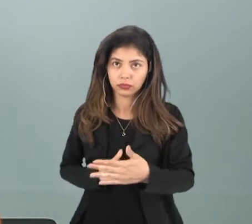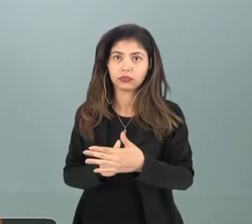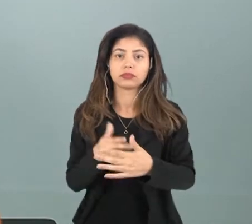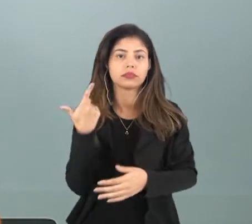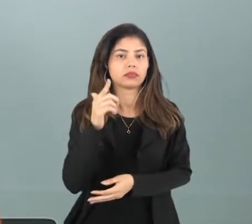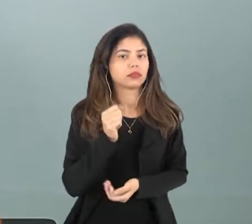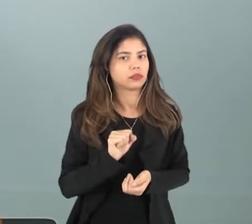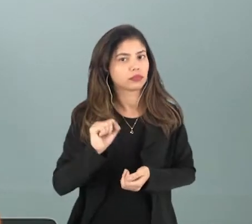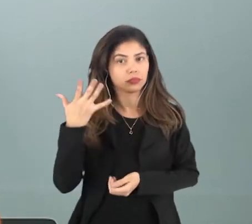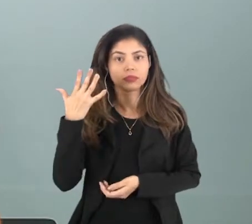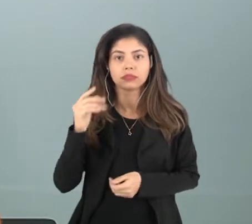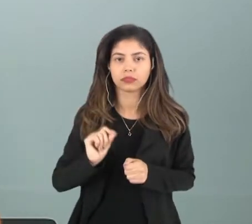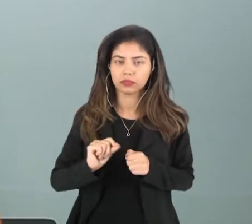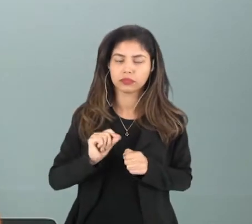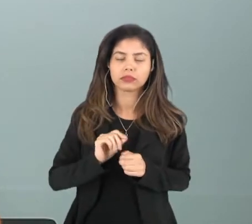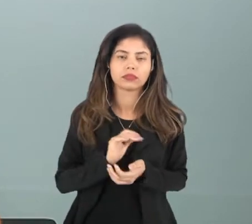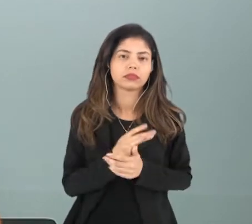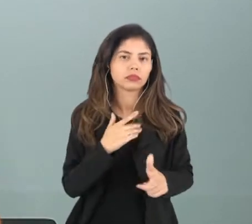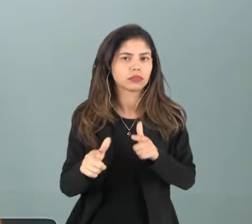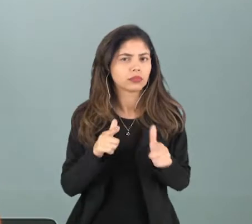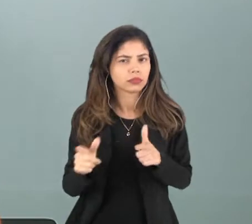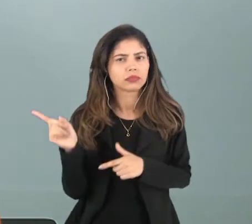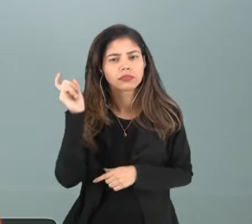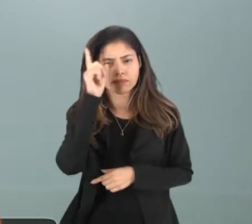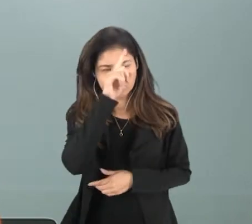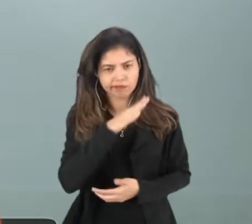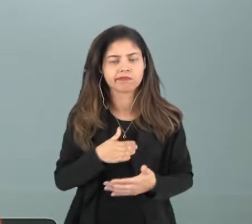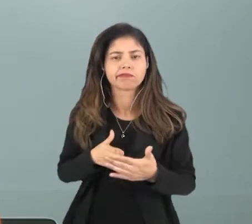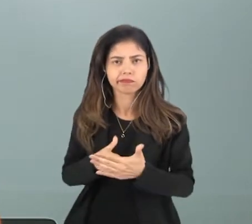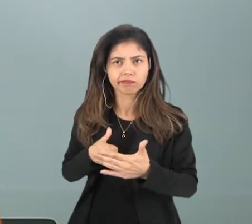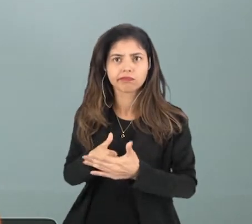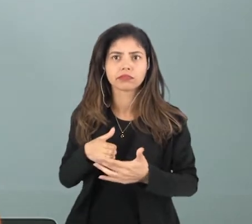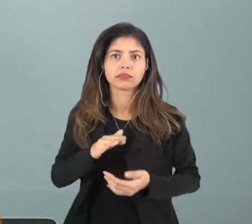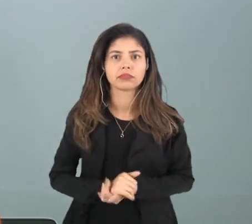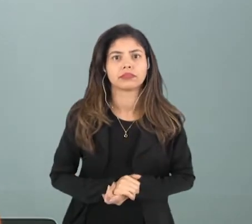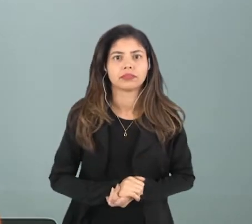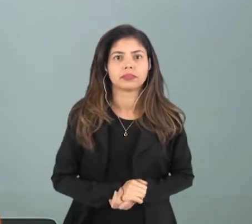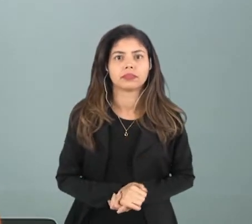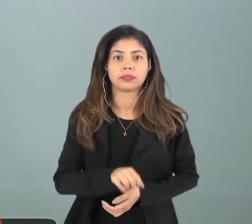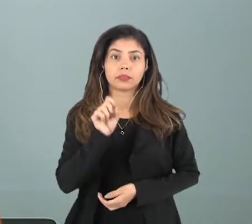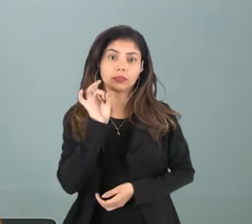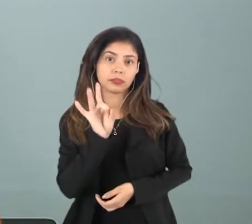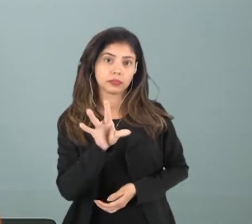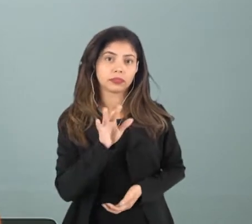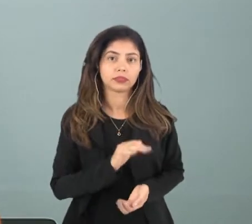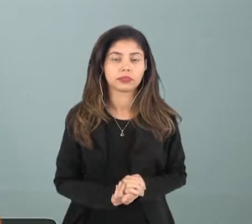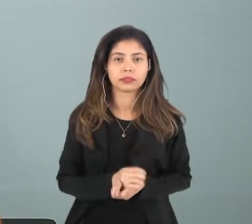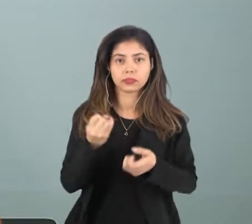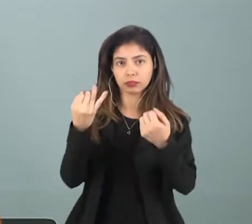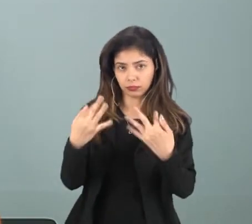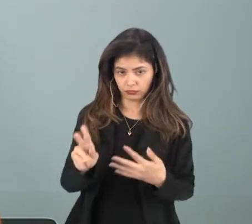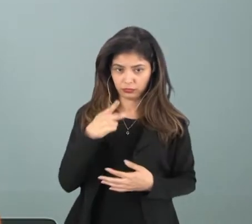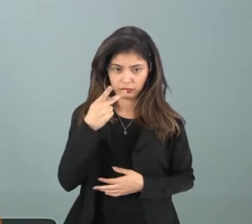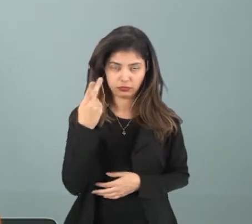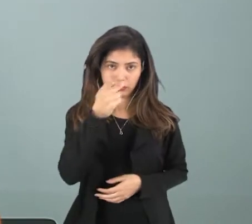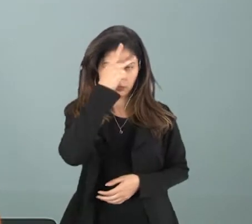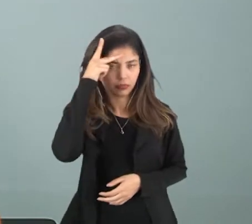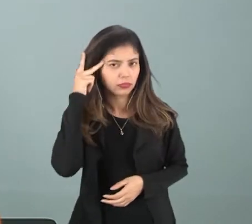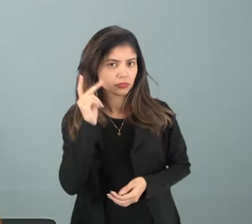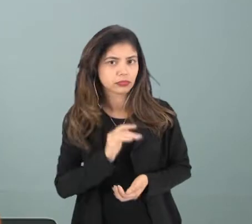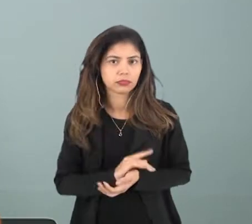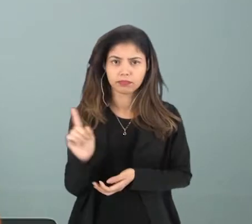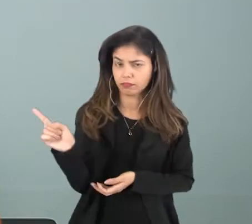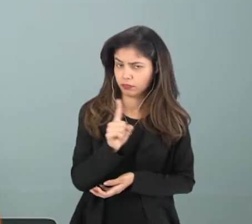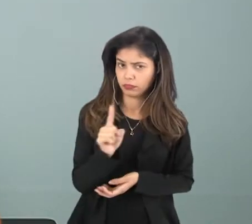que fazer. Aquele trabalho é bem limitado. Só que nisso, algumas pessoas falam, não, eu não vou